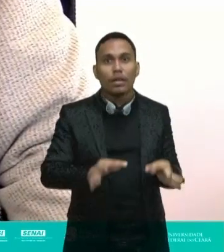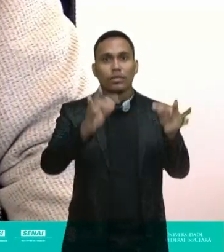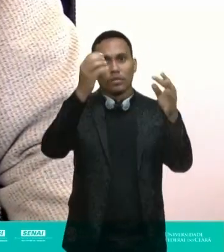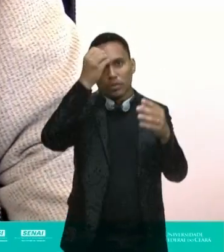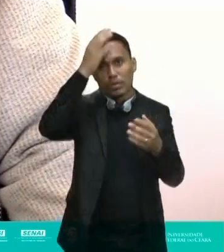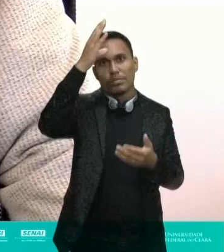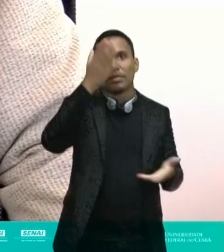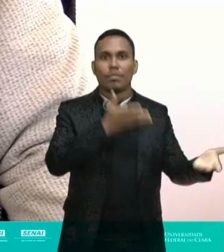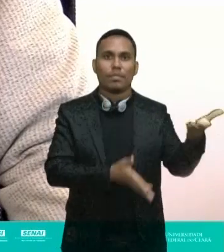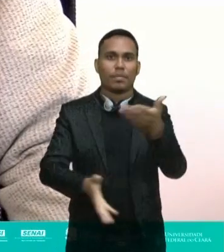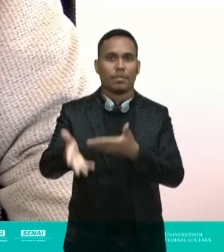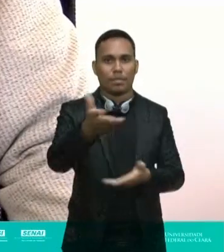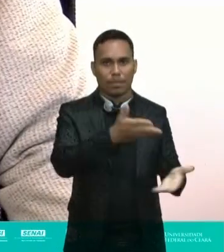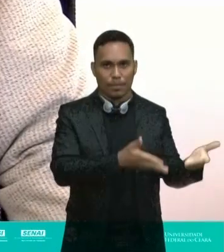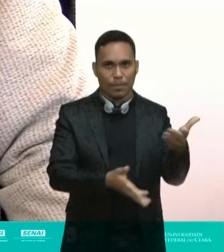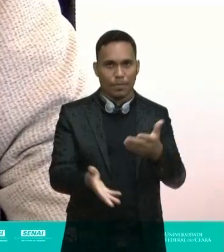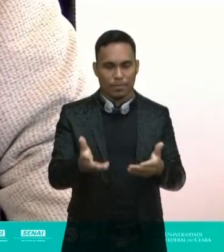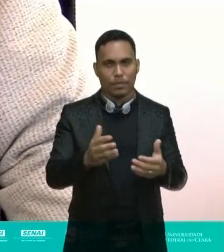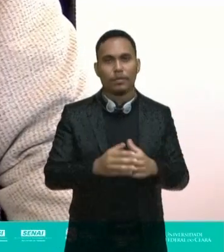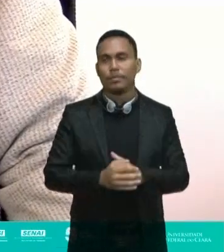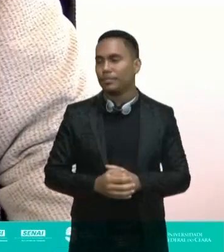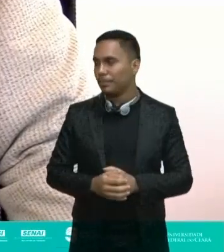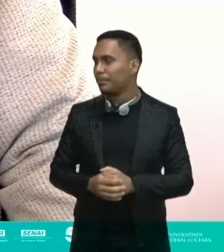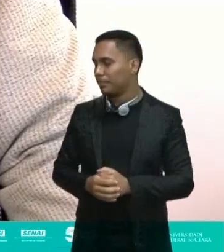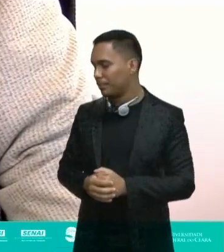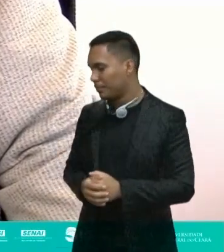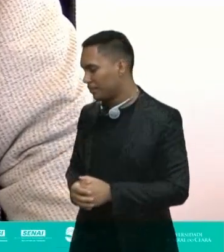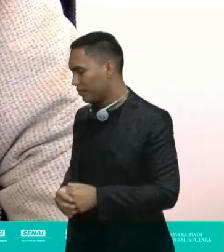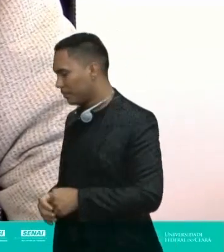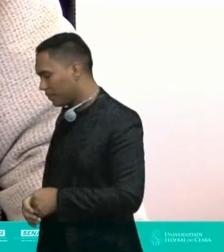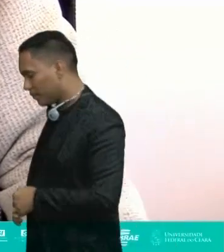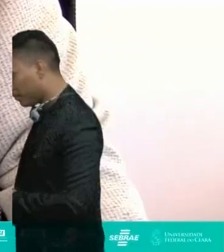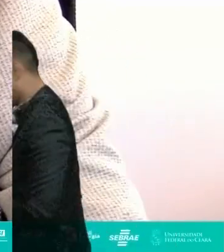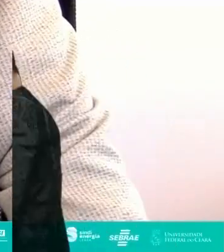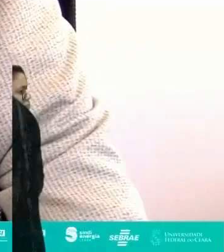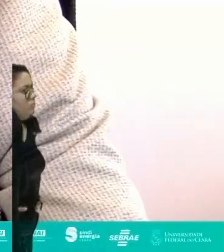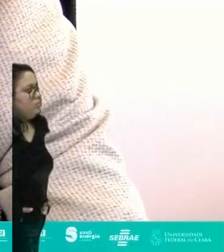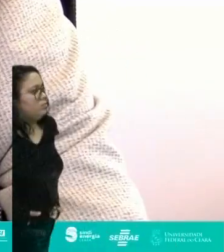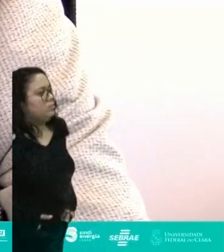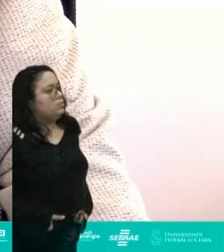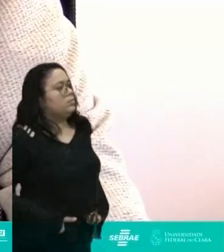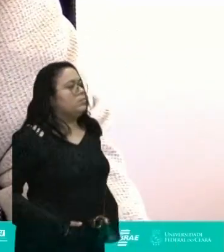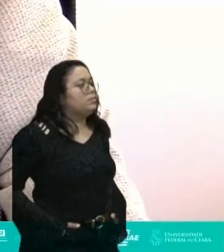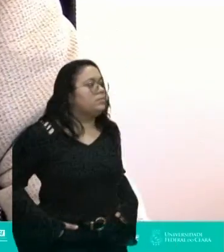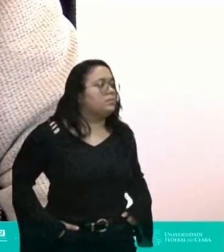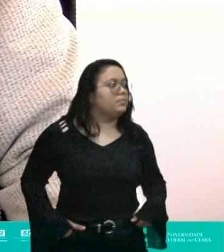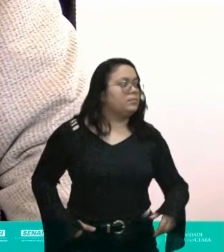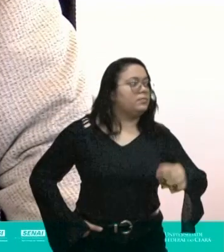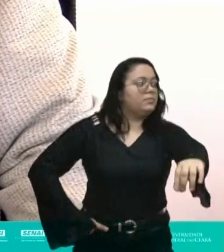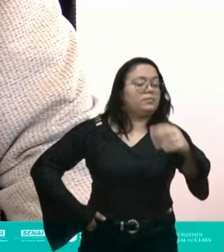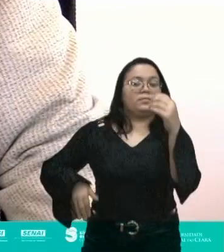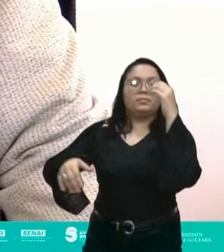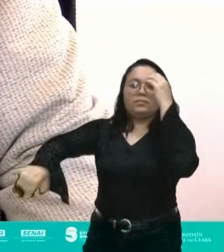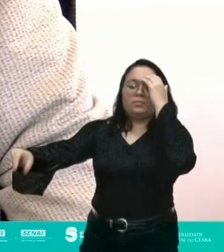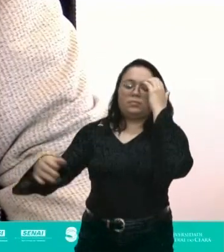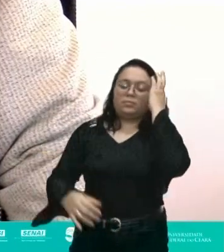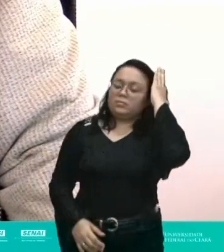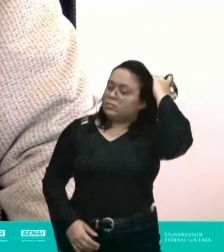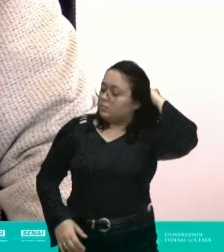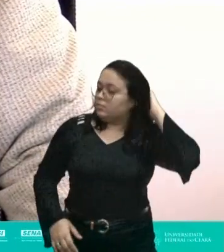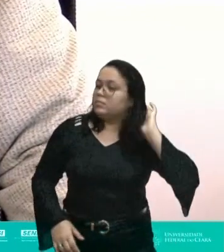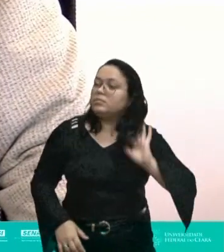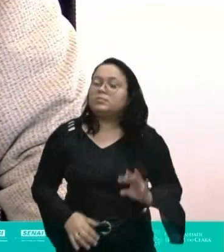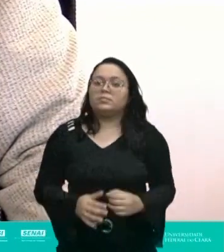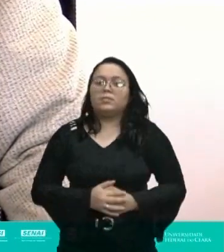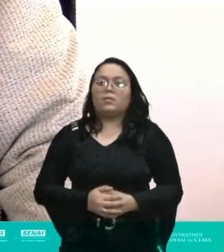conhecimento. A descarbonização e a transição energética devem ser encaradas como desígnios mobilizadores de toda a sociedade portuguesa. A